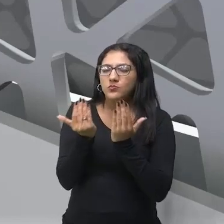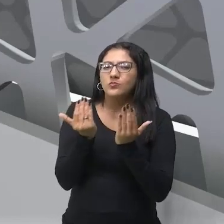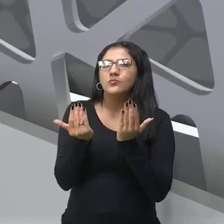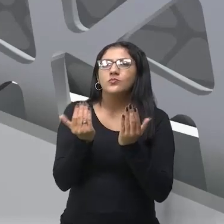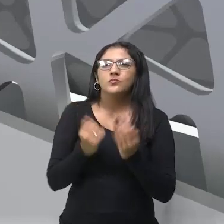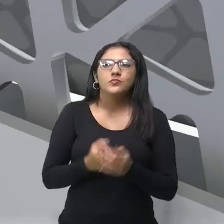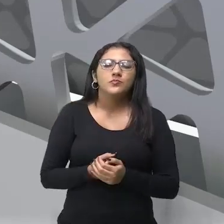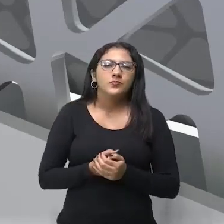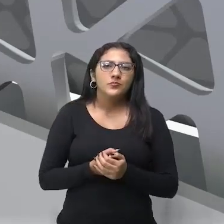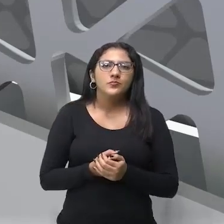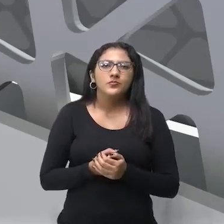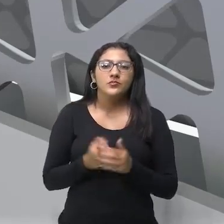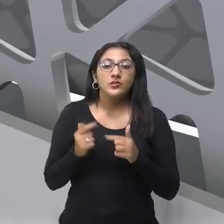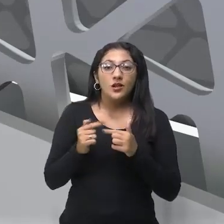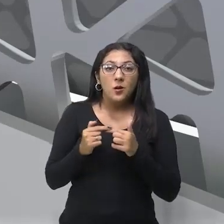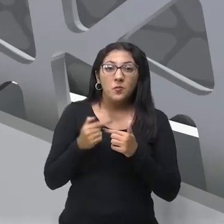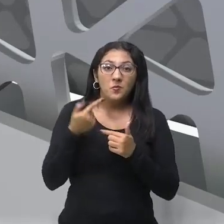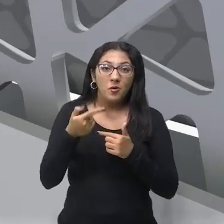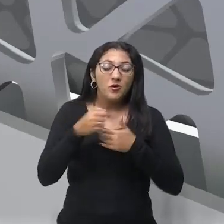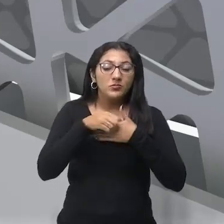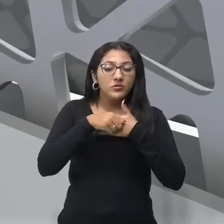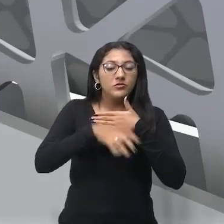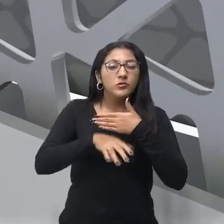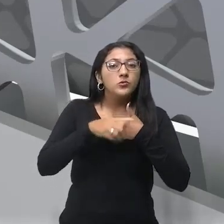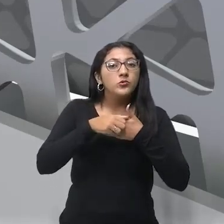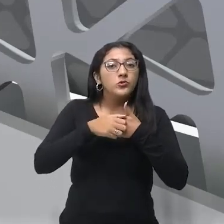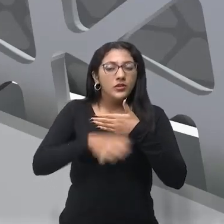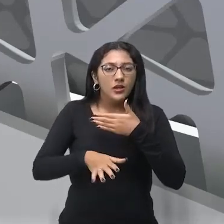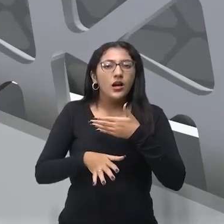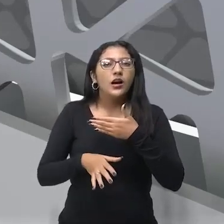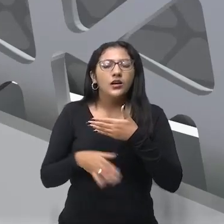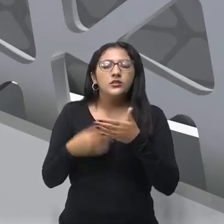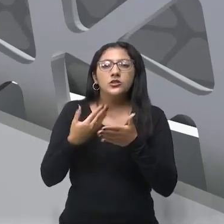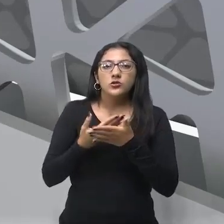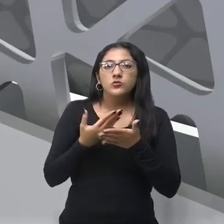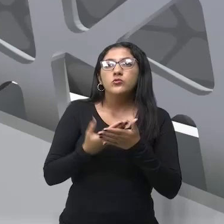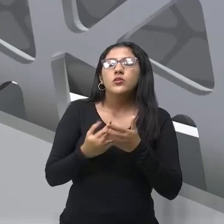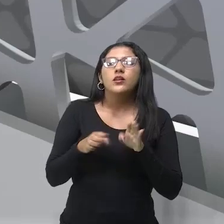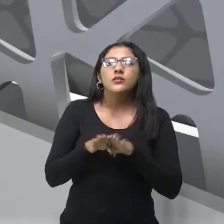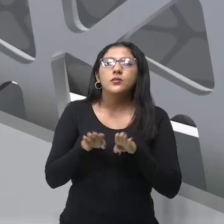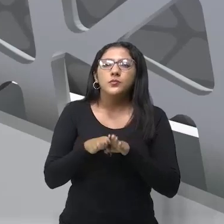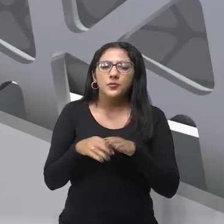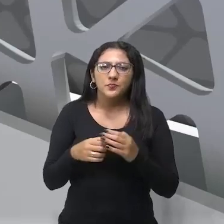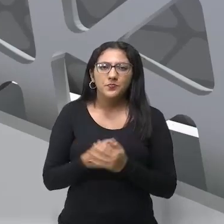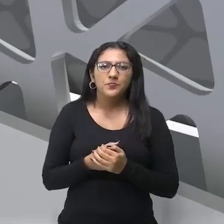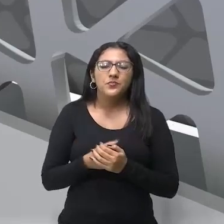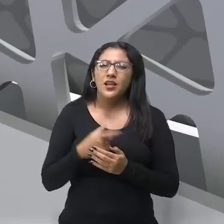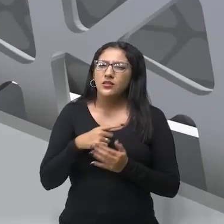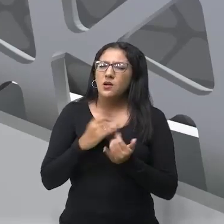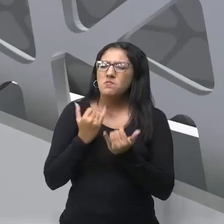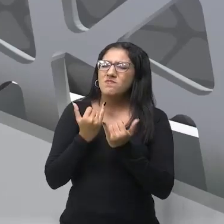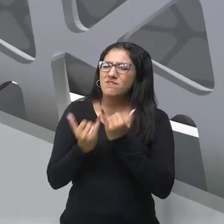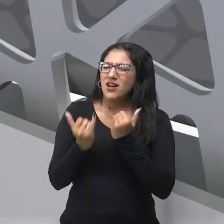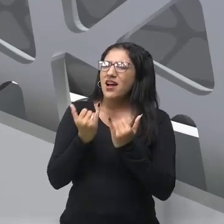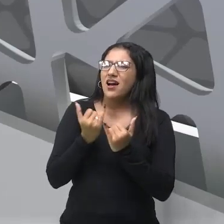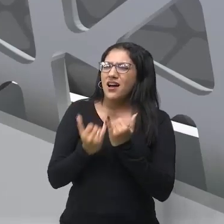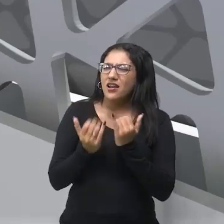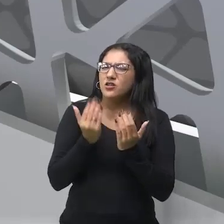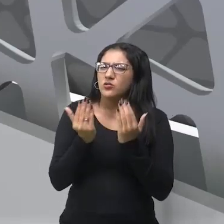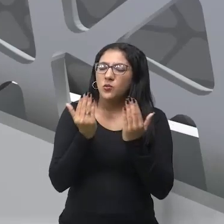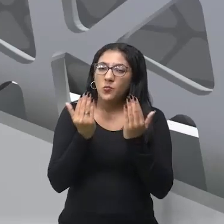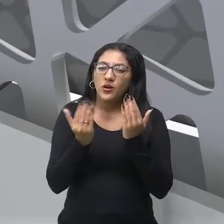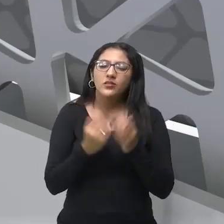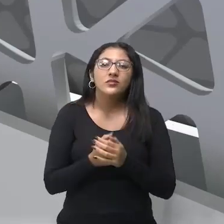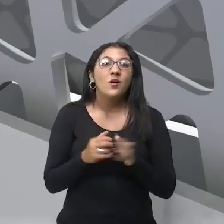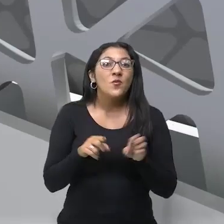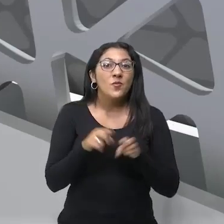comparação. E a próxima figura que a gente vai utilizar, que a gente vai estudar, na verdade, parece bastante com a comparação.